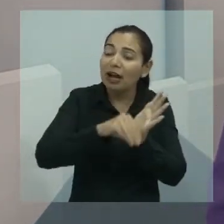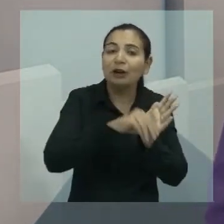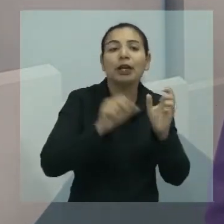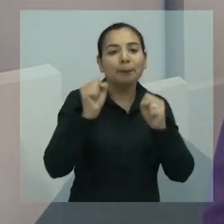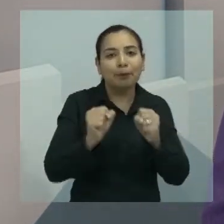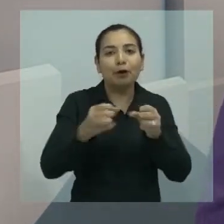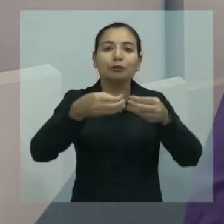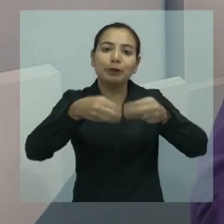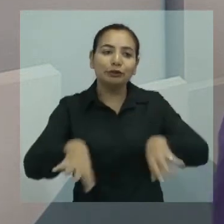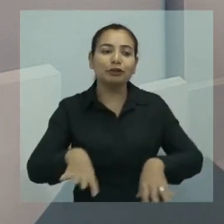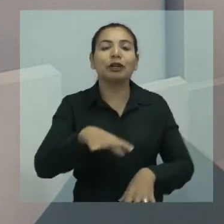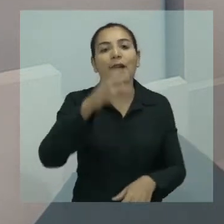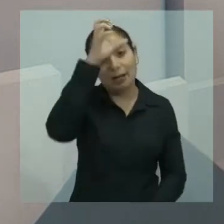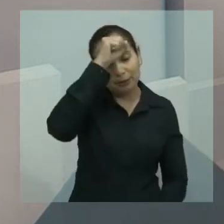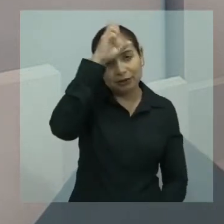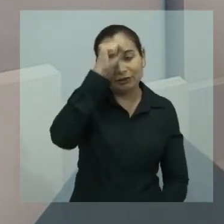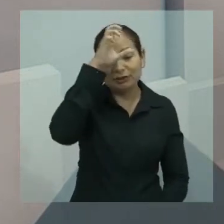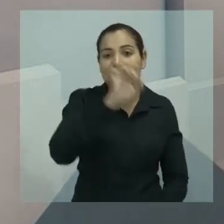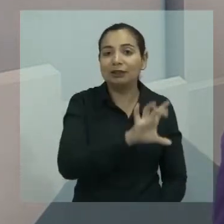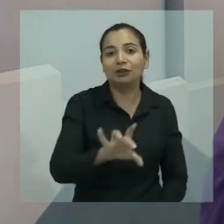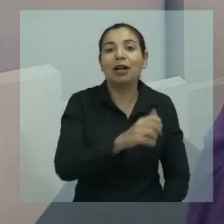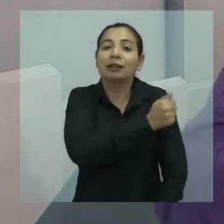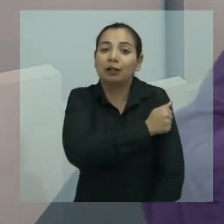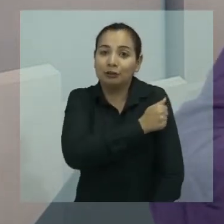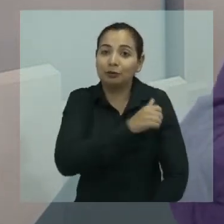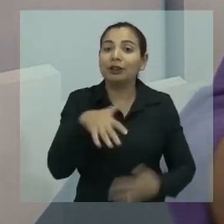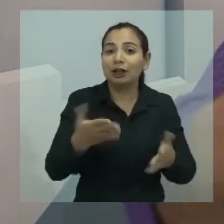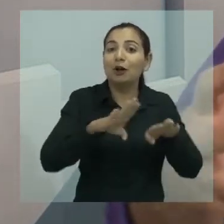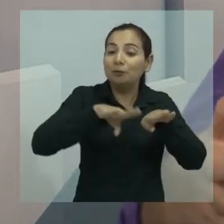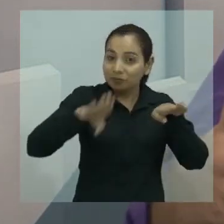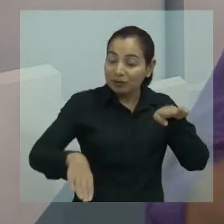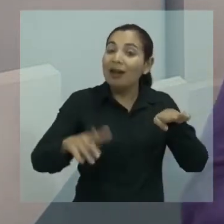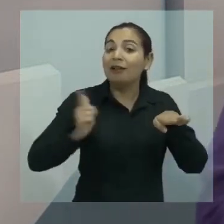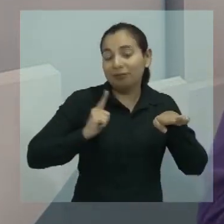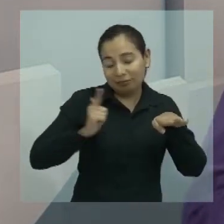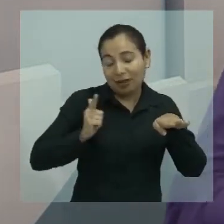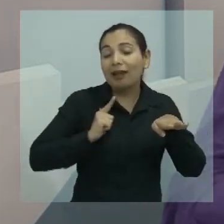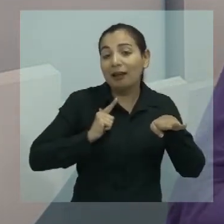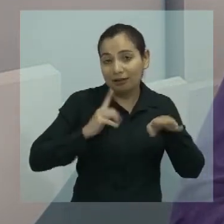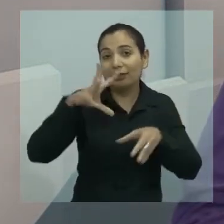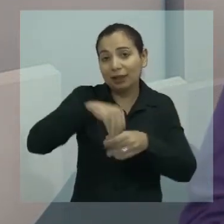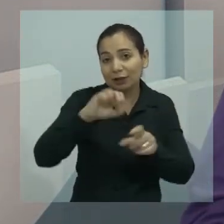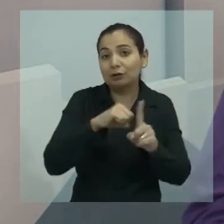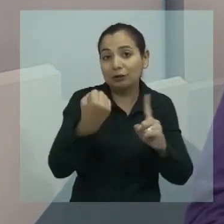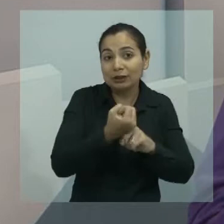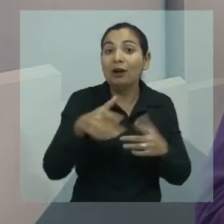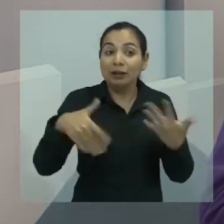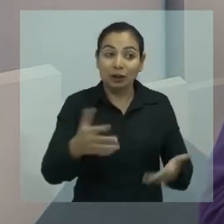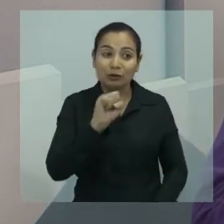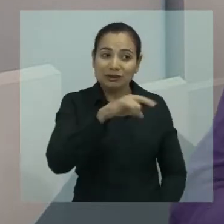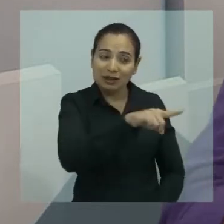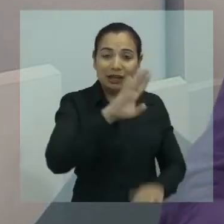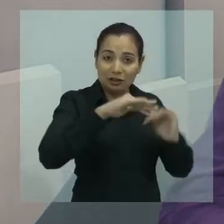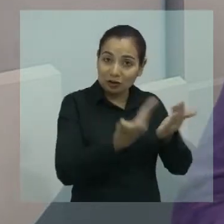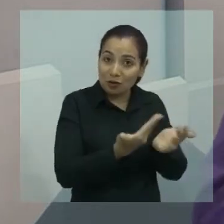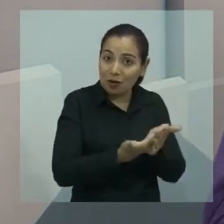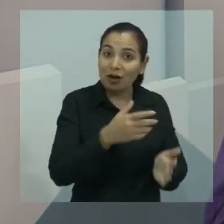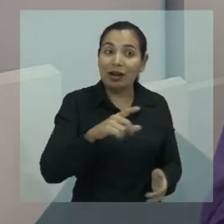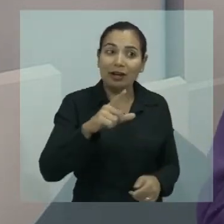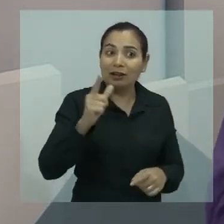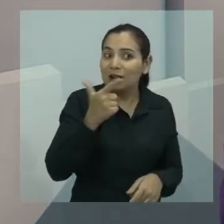população. E isso, num processo educacional, muitas vezes a ausência desses mecanismos pode comprometer a aprendizagem. Essa